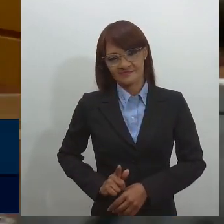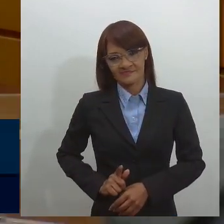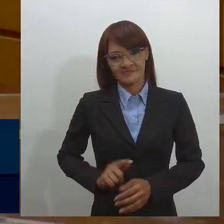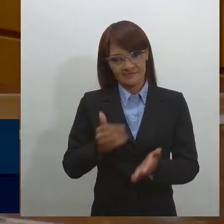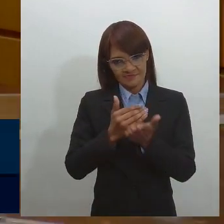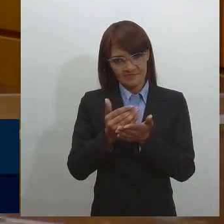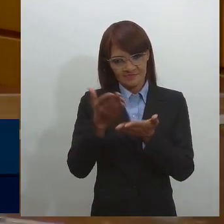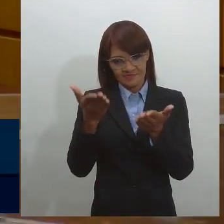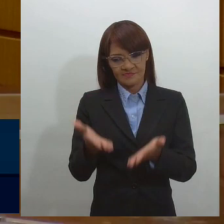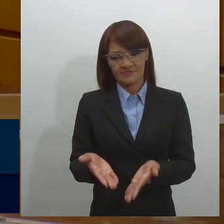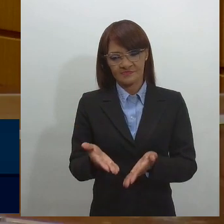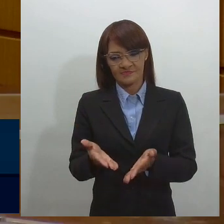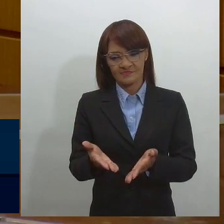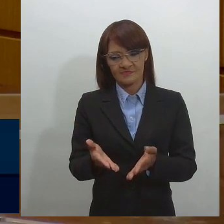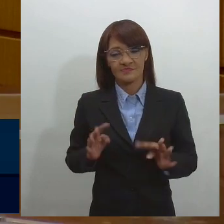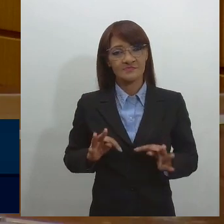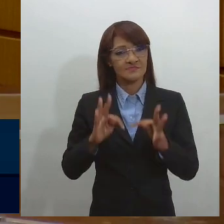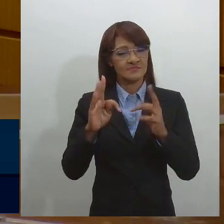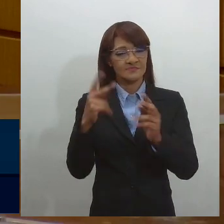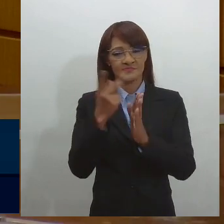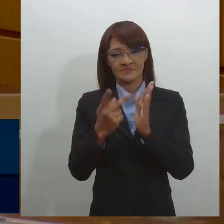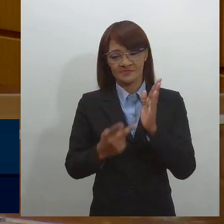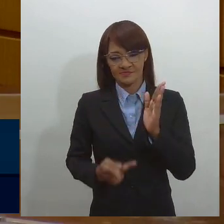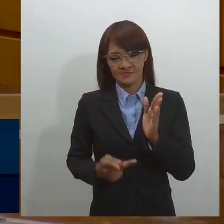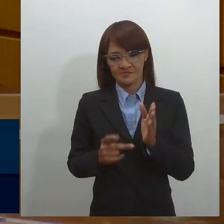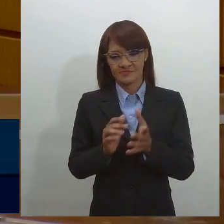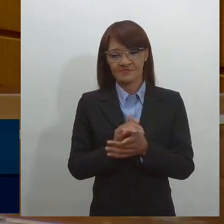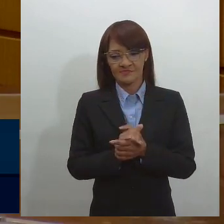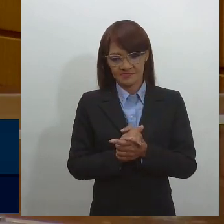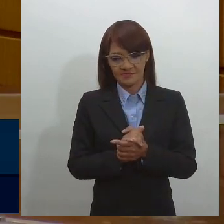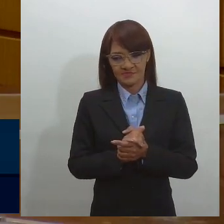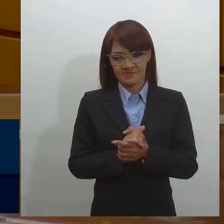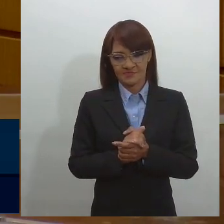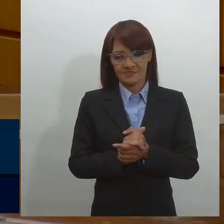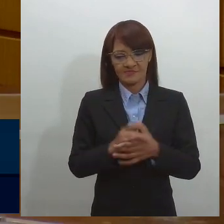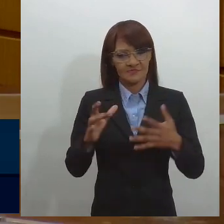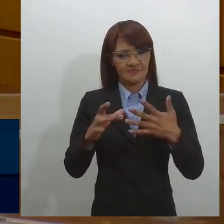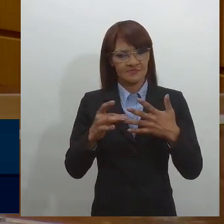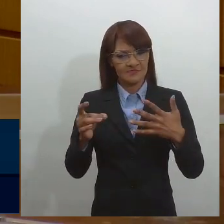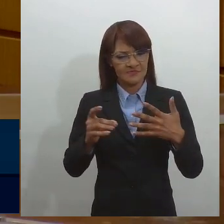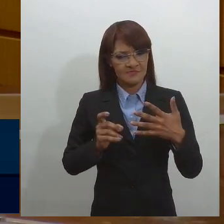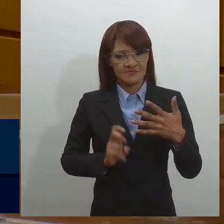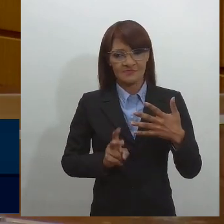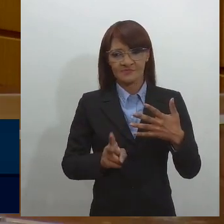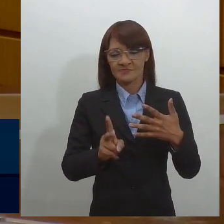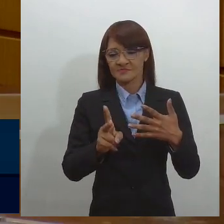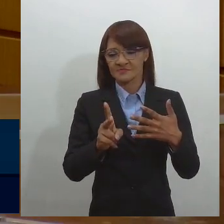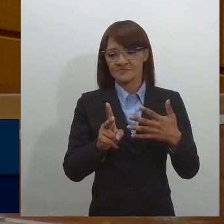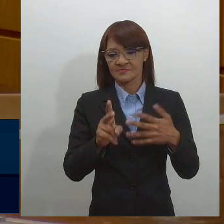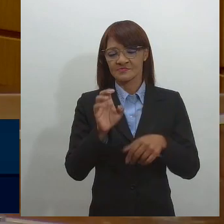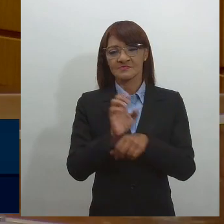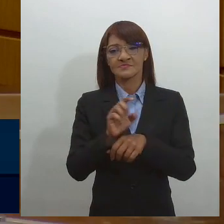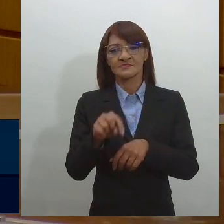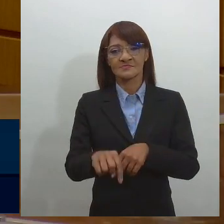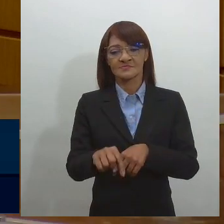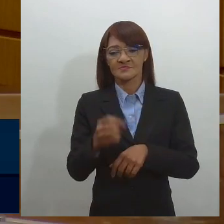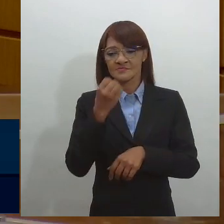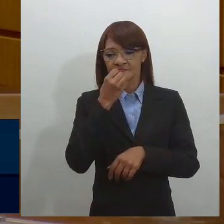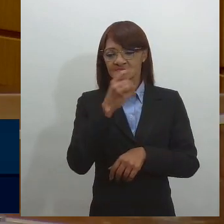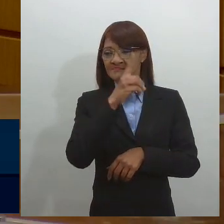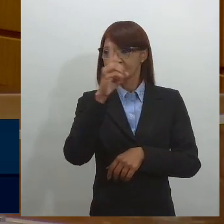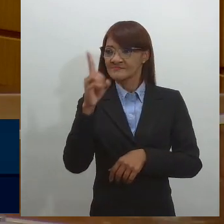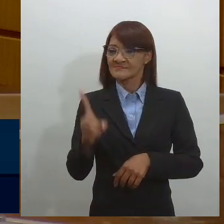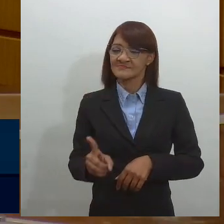projetos que vêm se destacando para o nosso estado de Sergipe. Um bom dia e que Deus nos abençoe a